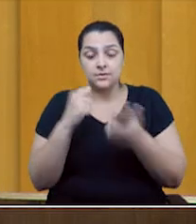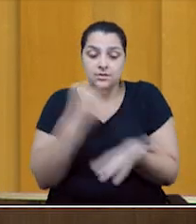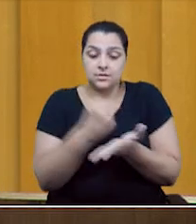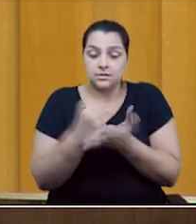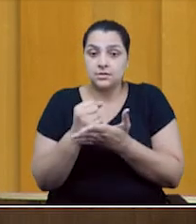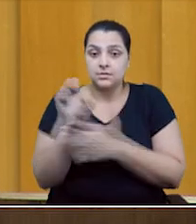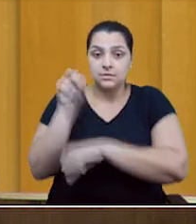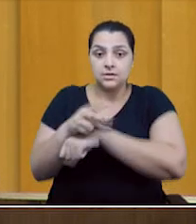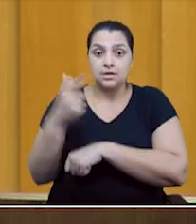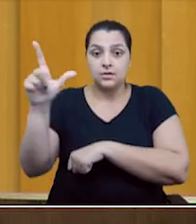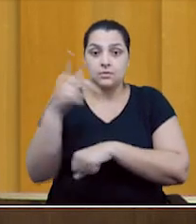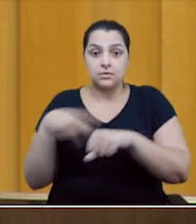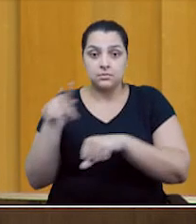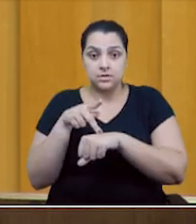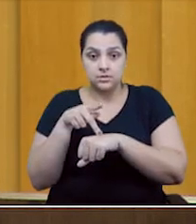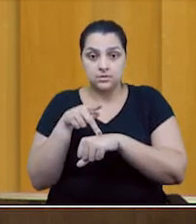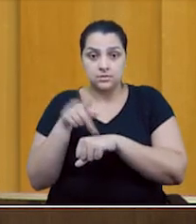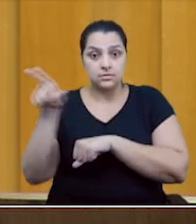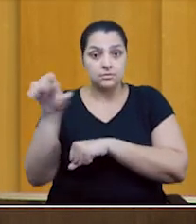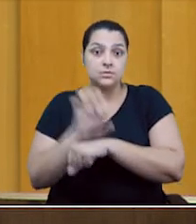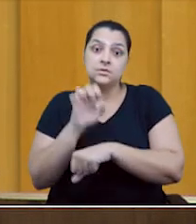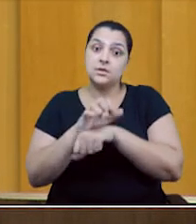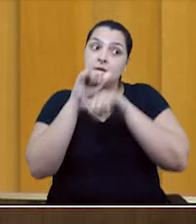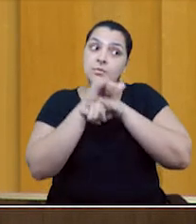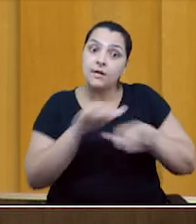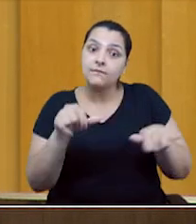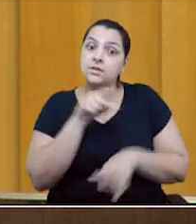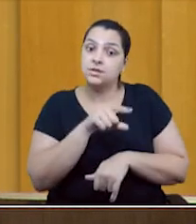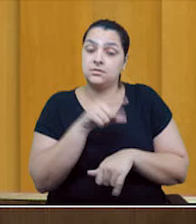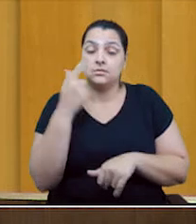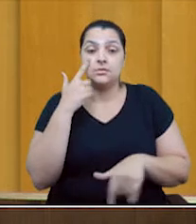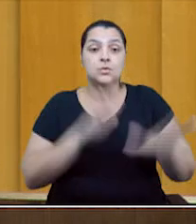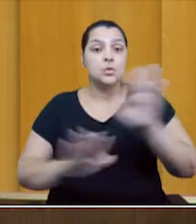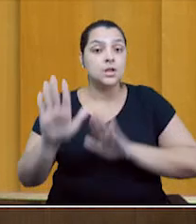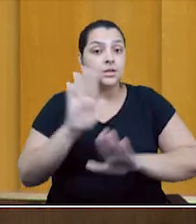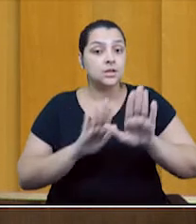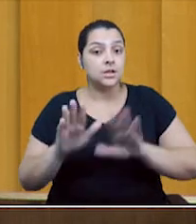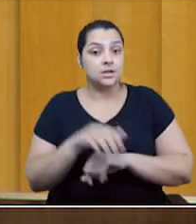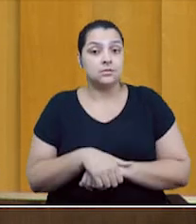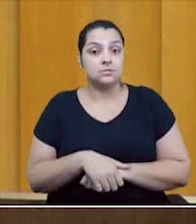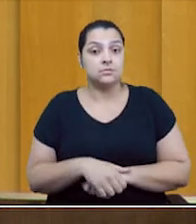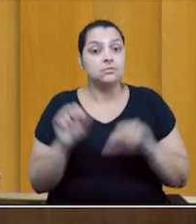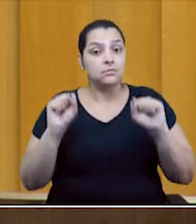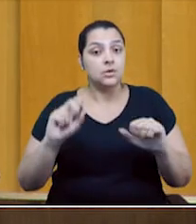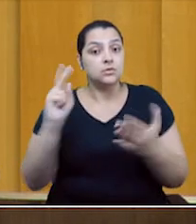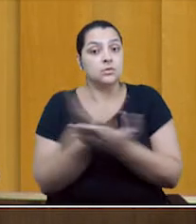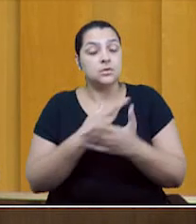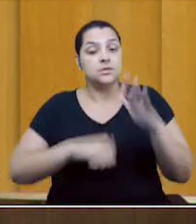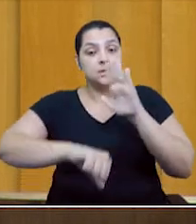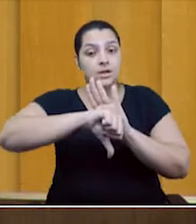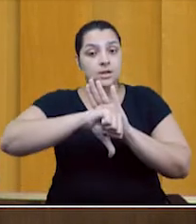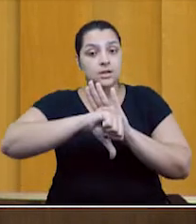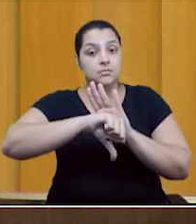país, o próprio Estado está alertando. Cuidado, você pode ser vítima de um crime dessa